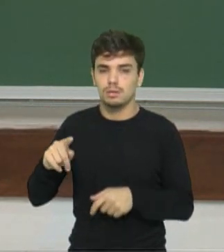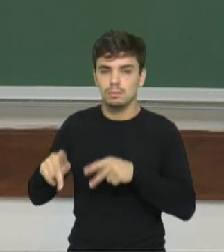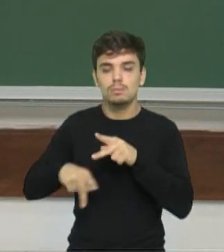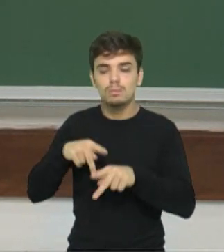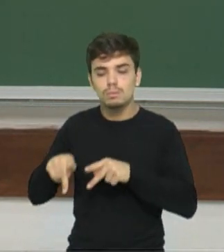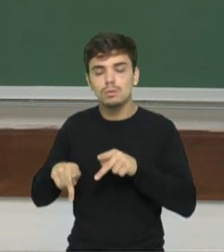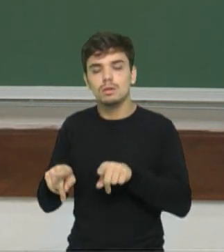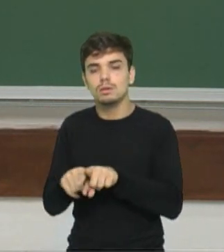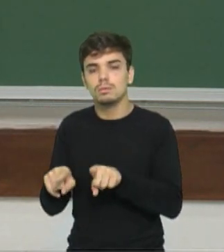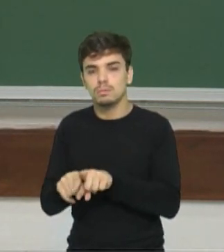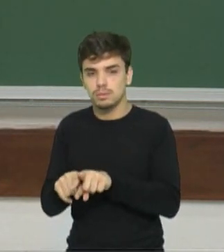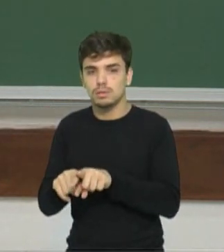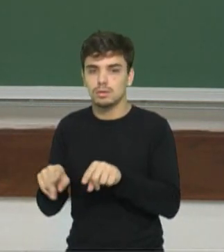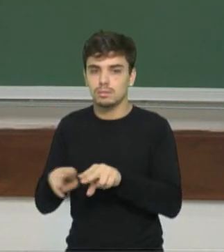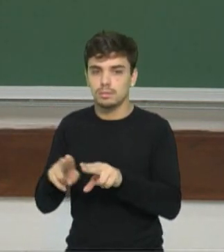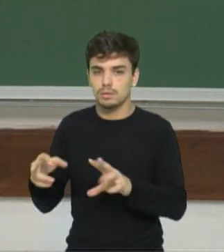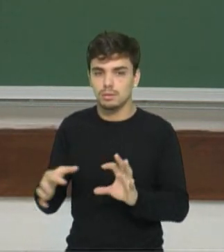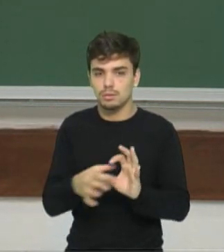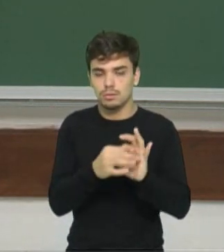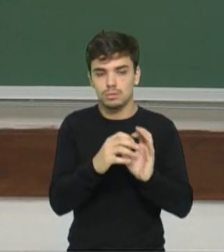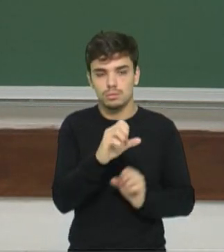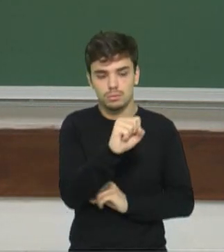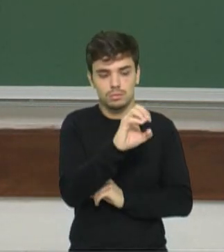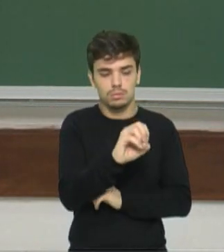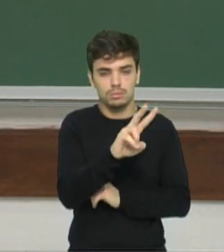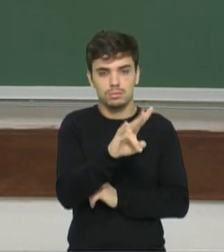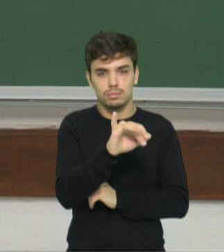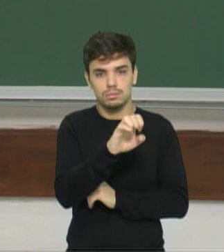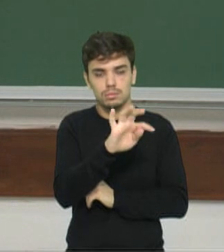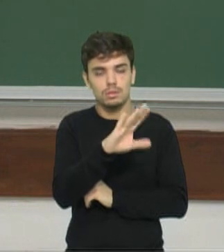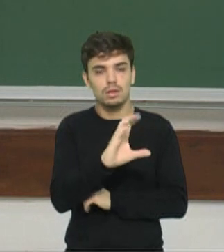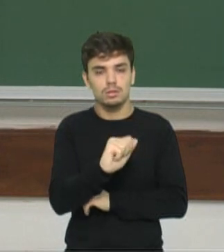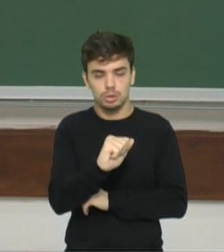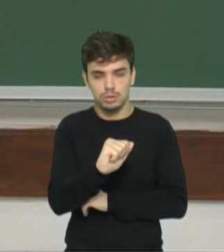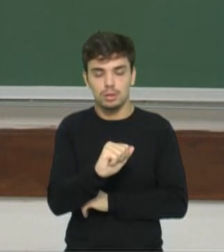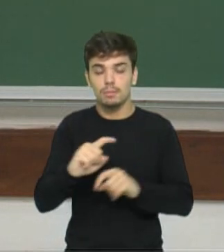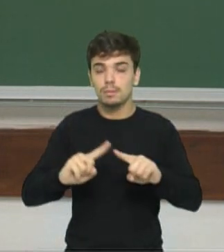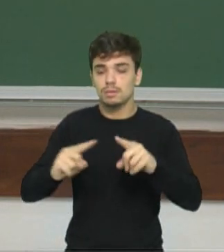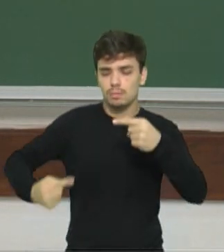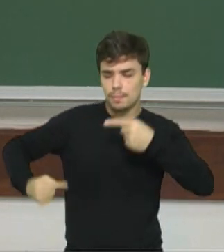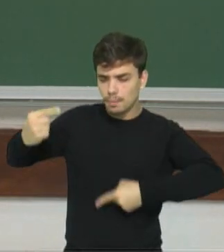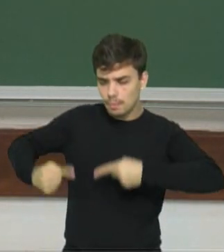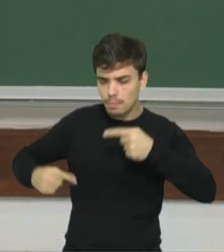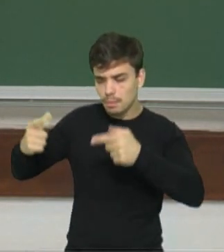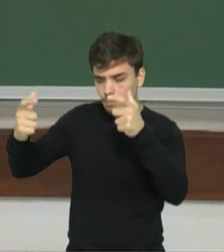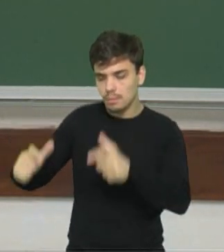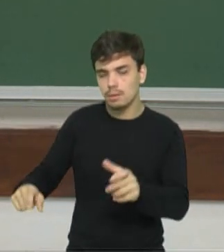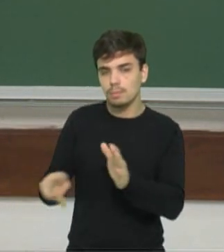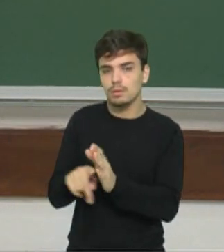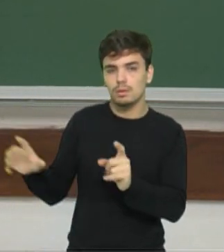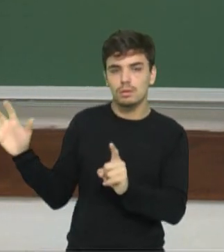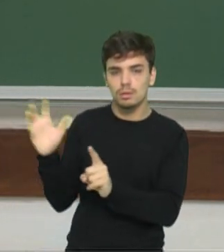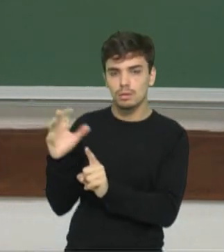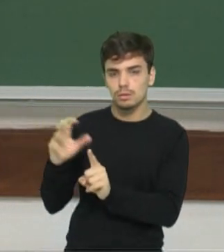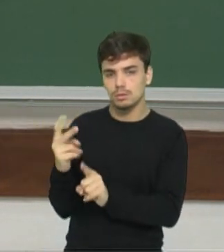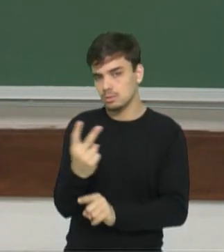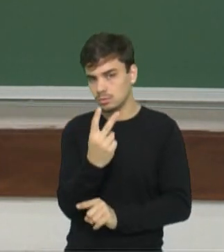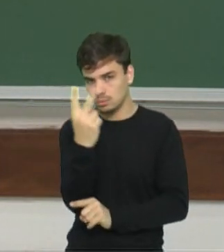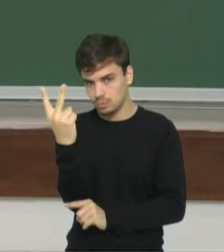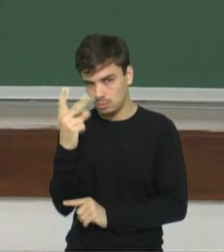modelo capitalista, e a União Soviética, do modelo socialista. E a disputa por áreas de influência entre essas